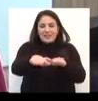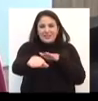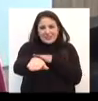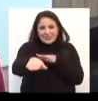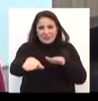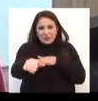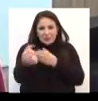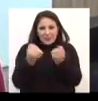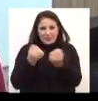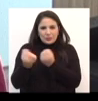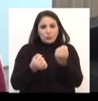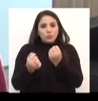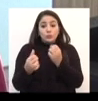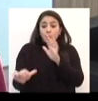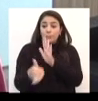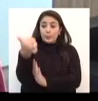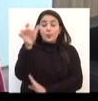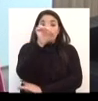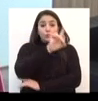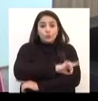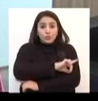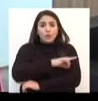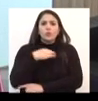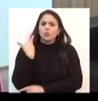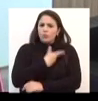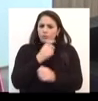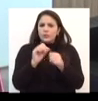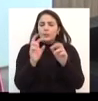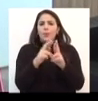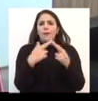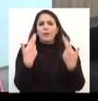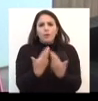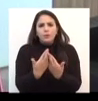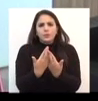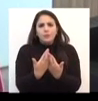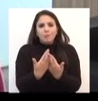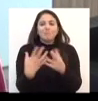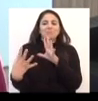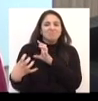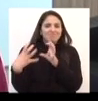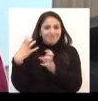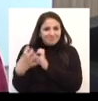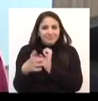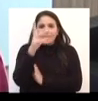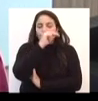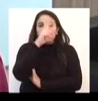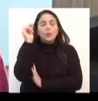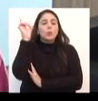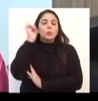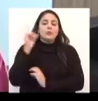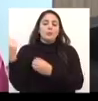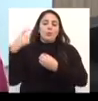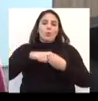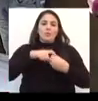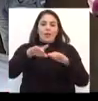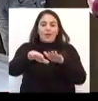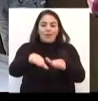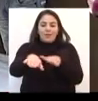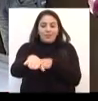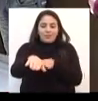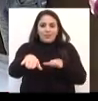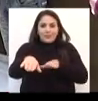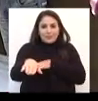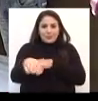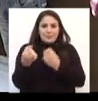estacionamento, desde o primeiro dia, nós fizemos reunião, briguemos com o prefeito e conseguimos metade do estacionamento de volta.